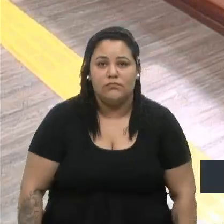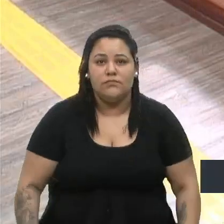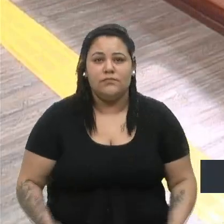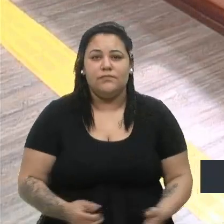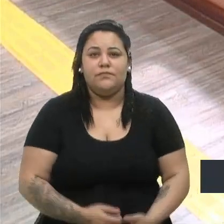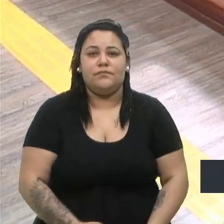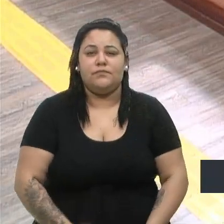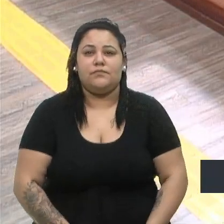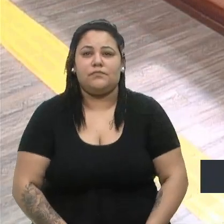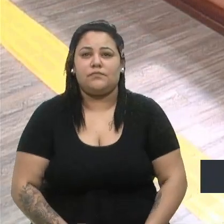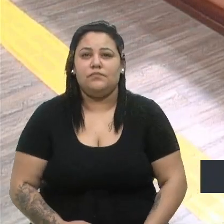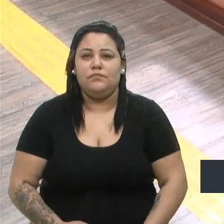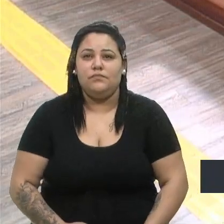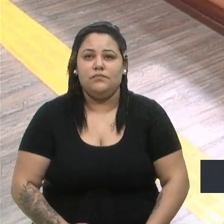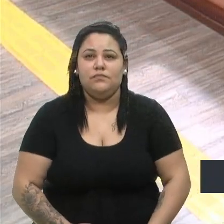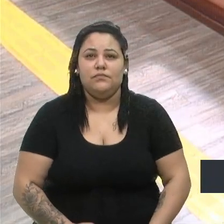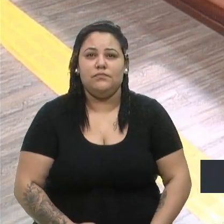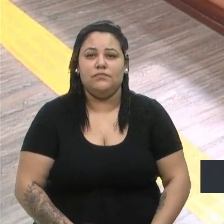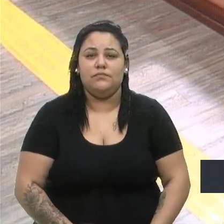Balardim. Declarar voto depois.